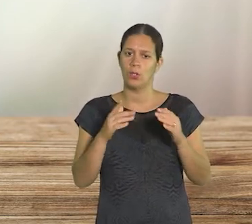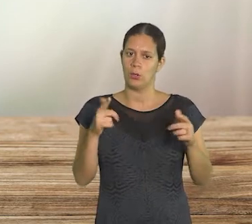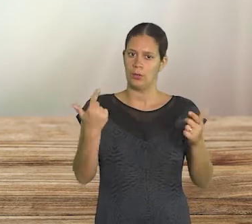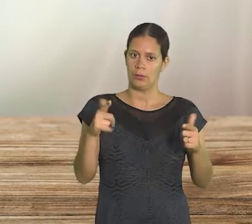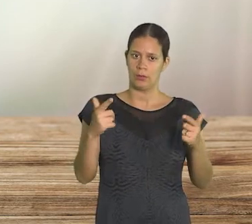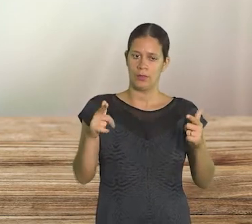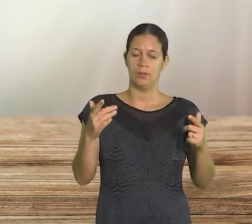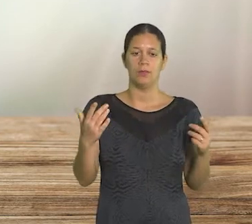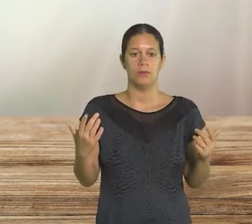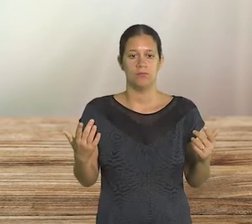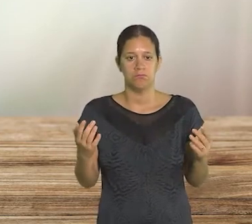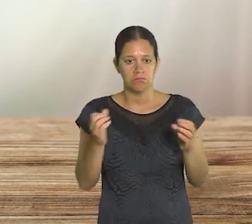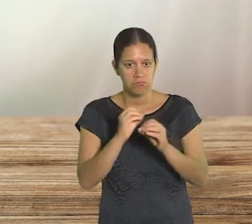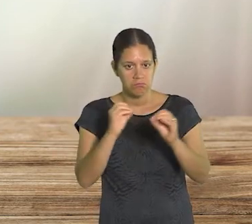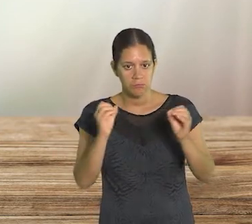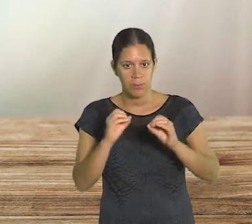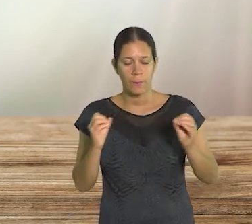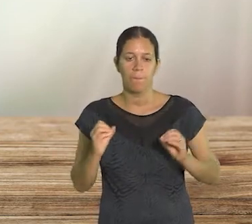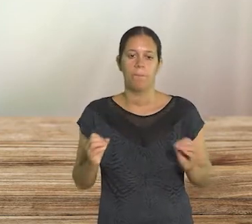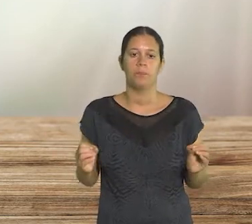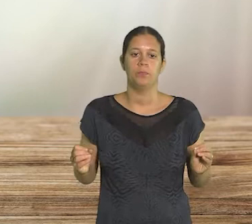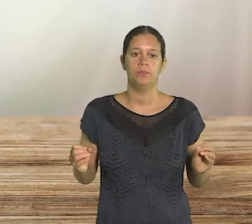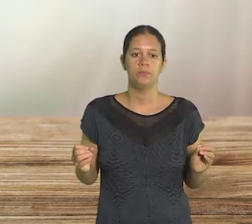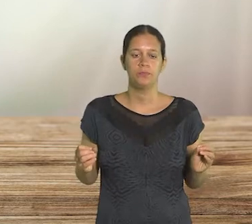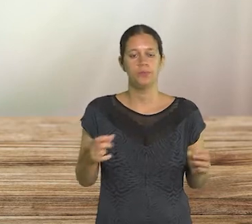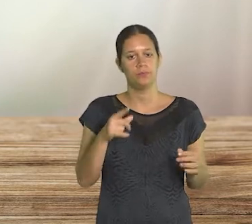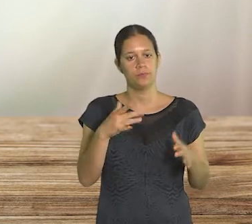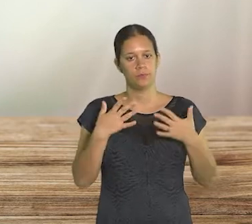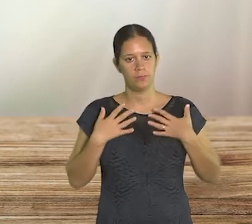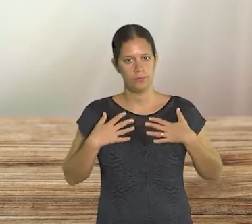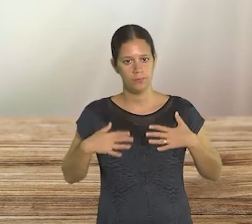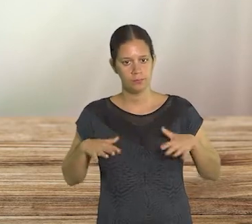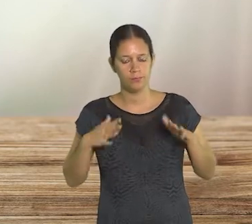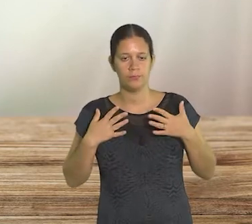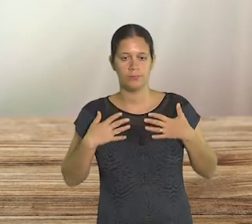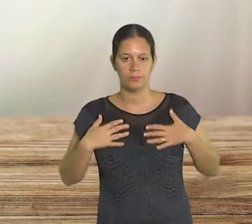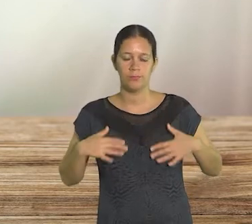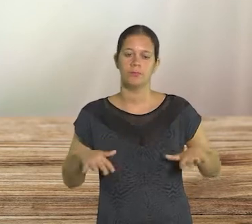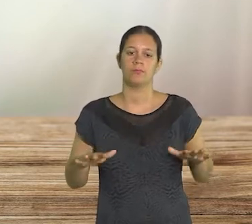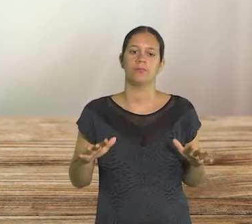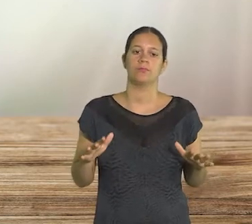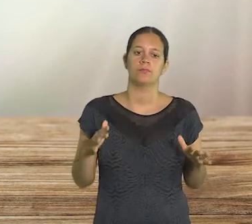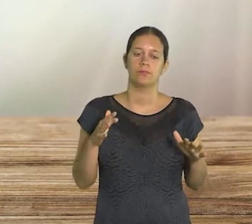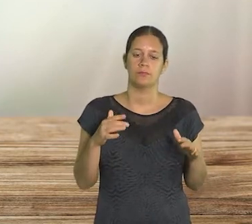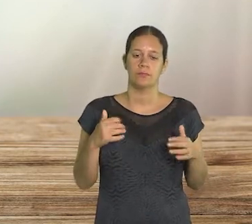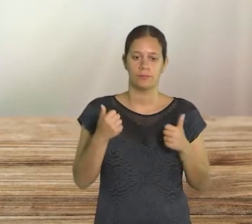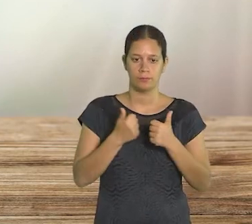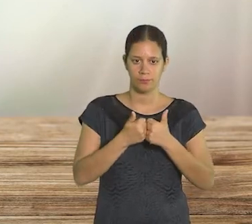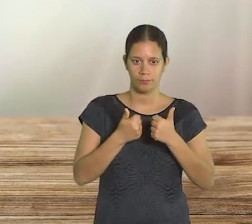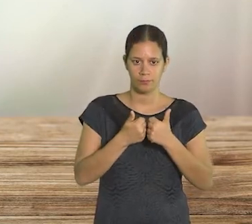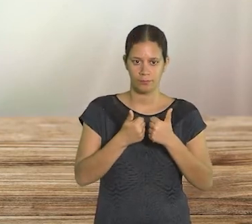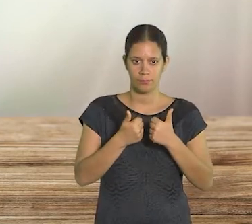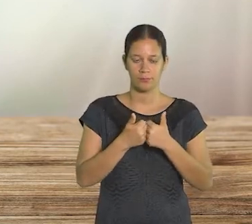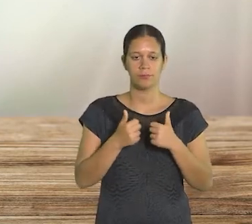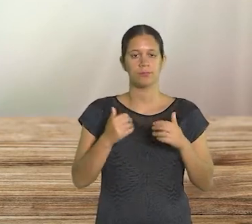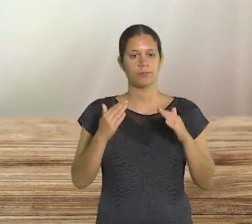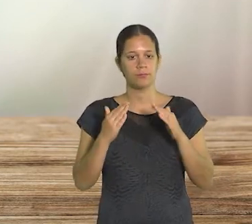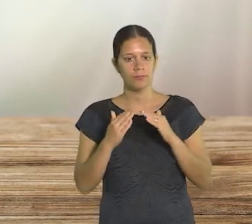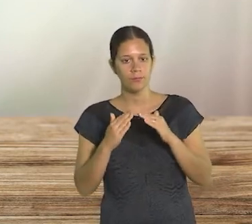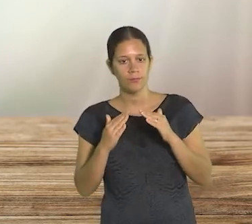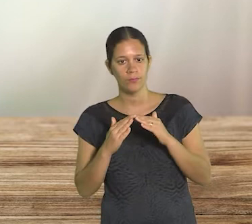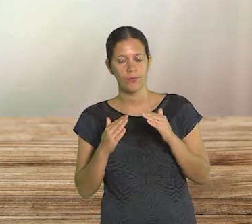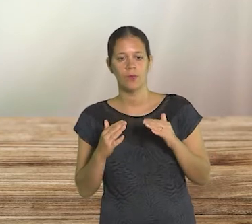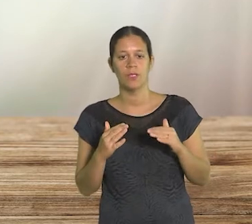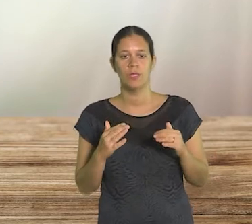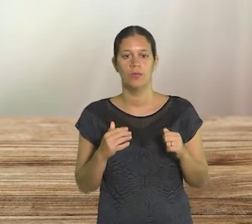então não tem nada, professor. Então, no momento que vocês estão ali tranquilo, numa rua tranquila, você está perto de casa, por que não?